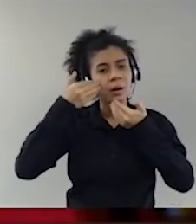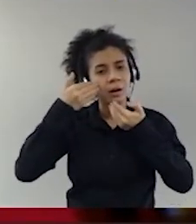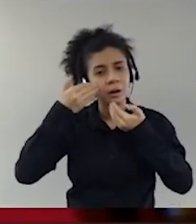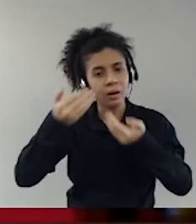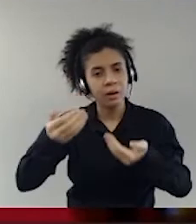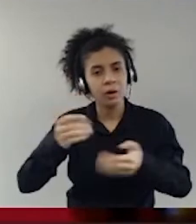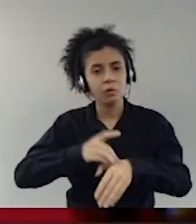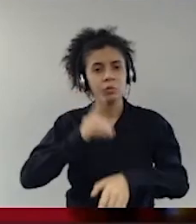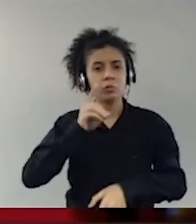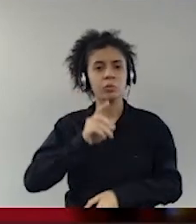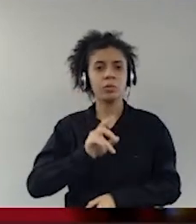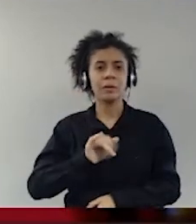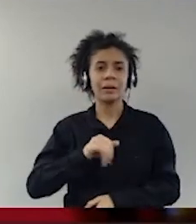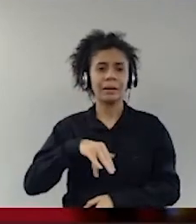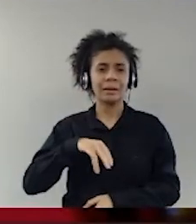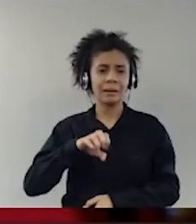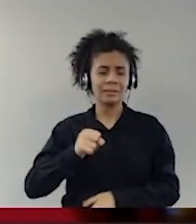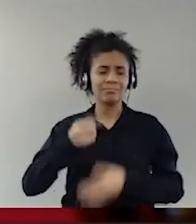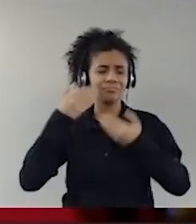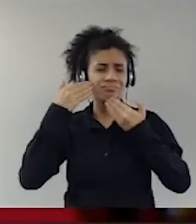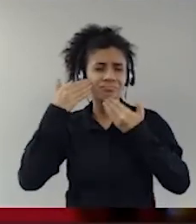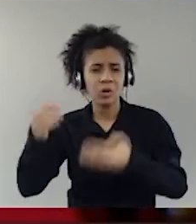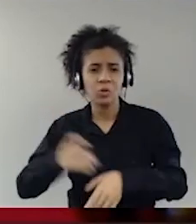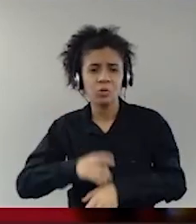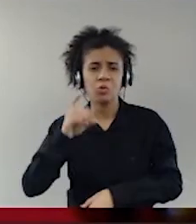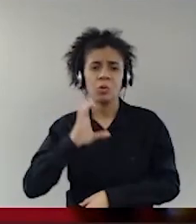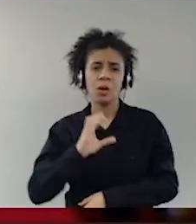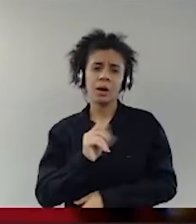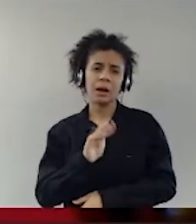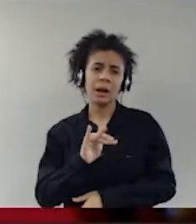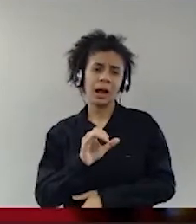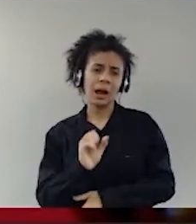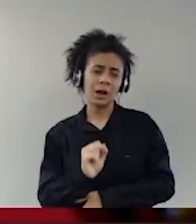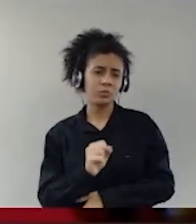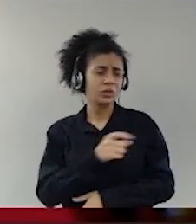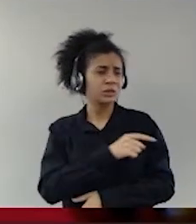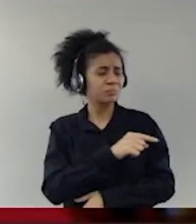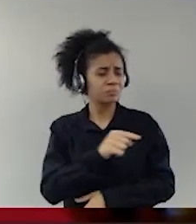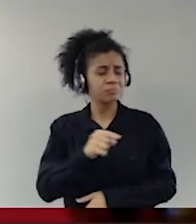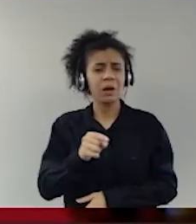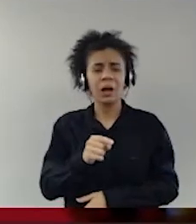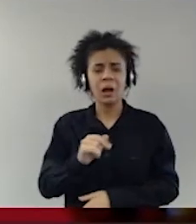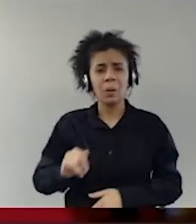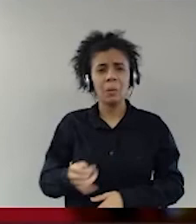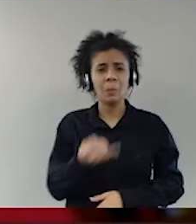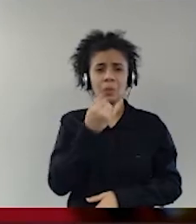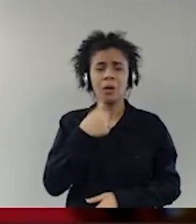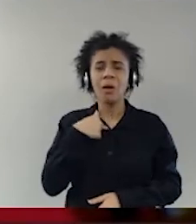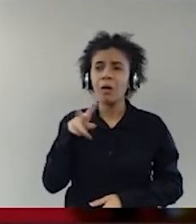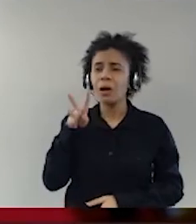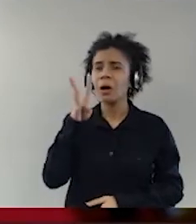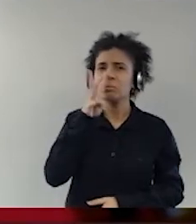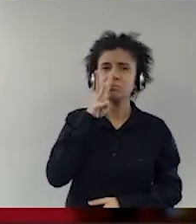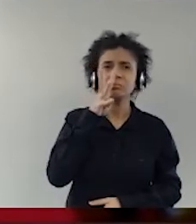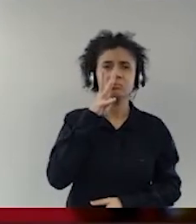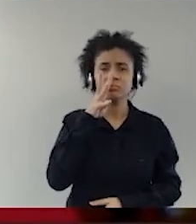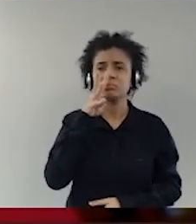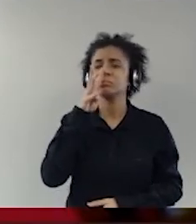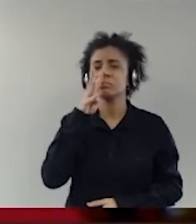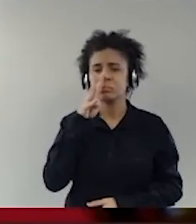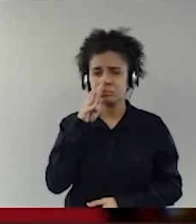à doutora Inês, grata ao doutor Carlos Nicodemos pela oportunidade que tive de